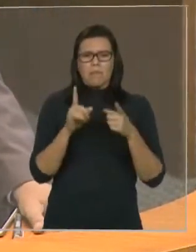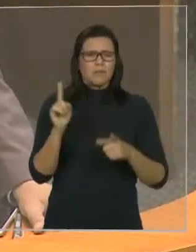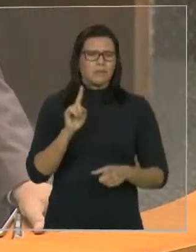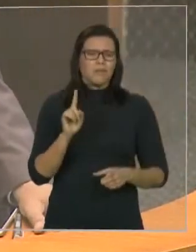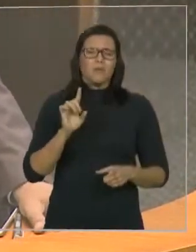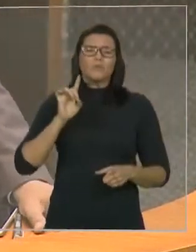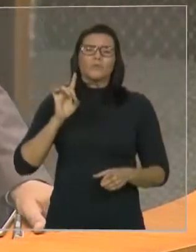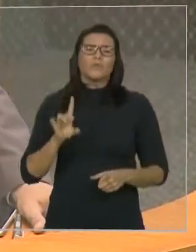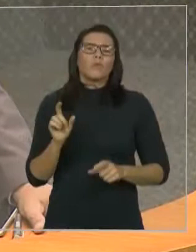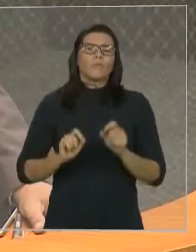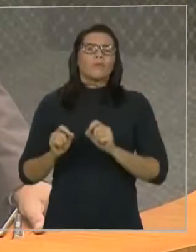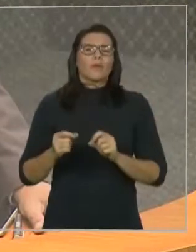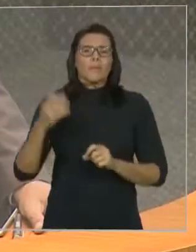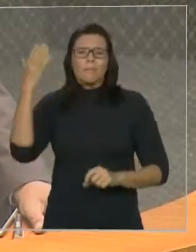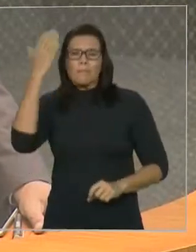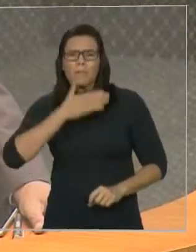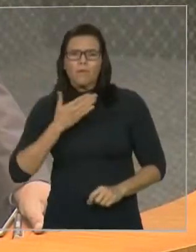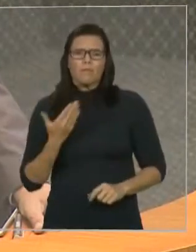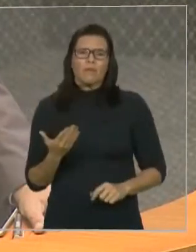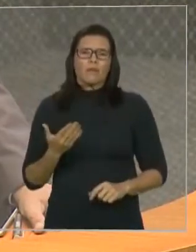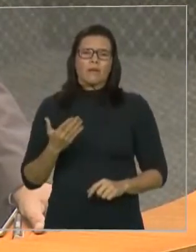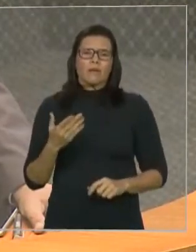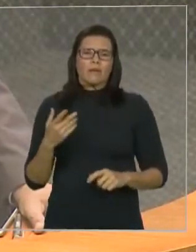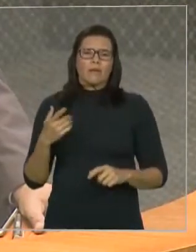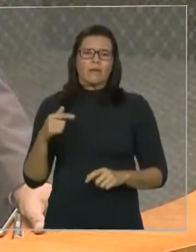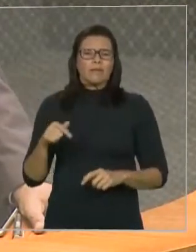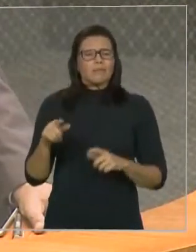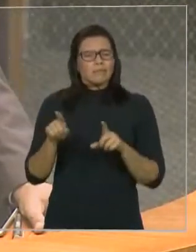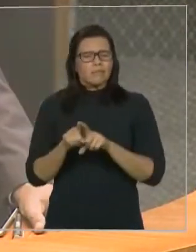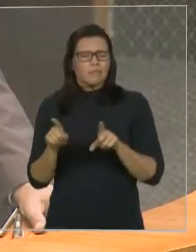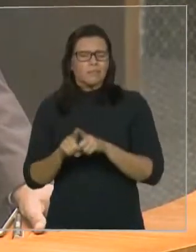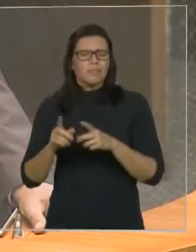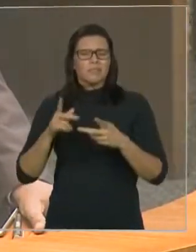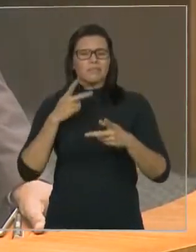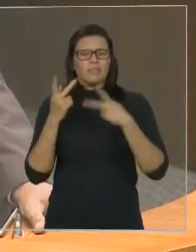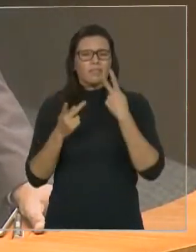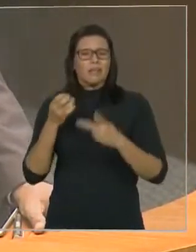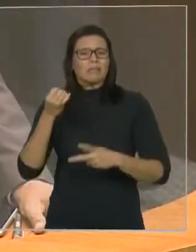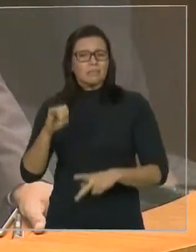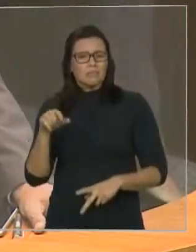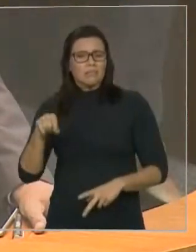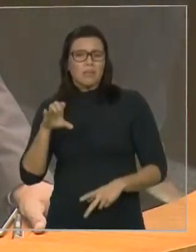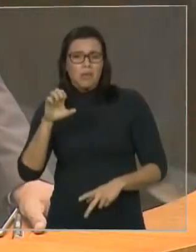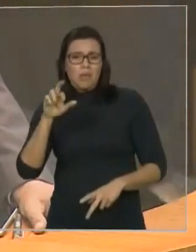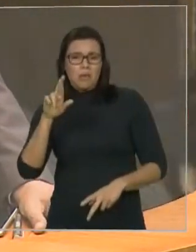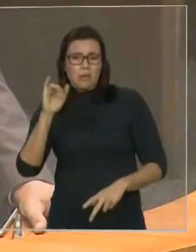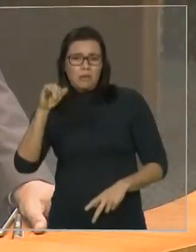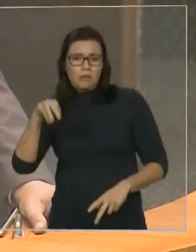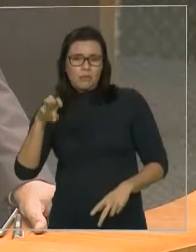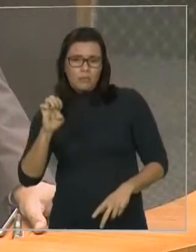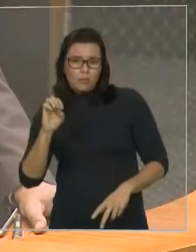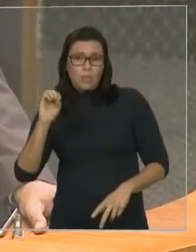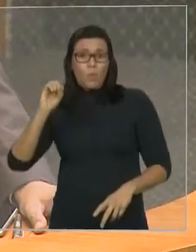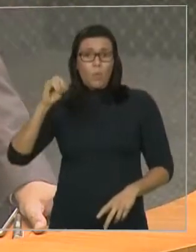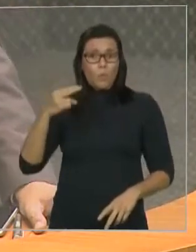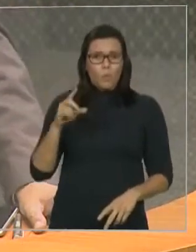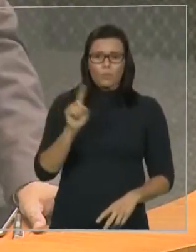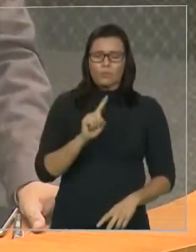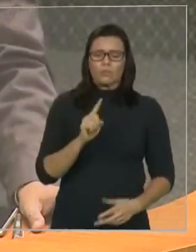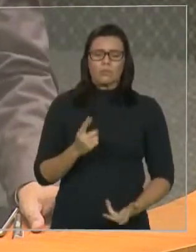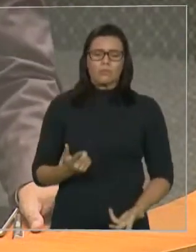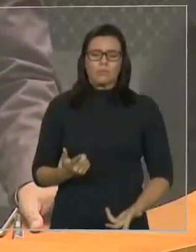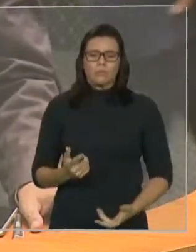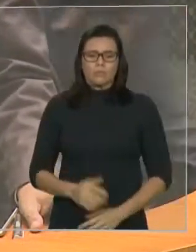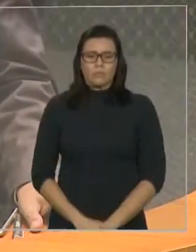se realizar o trabalho da fiscalização. Essa decisão, que tem várias características, não apenas essa, está